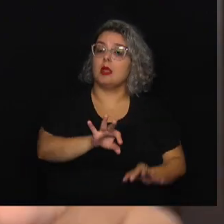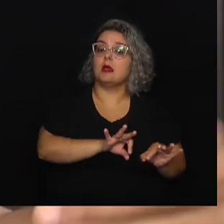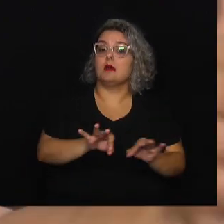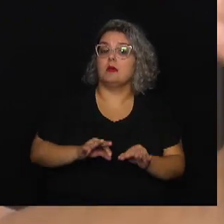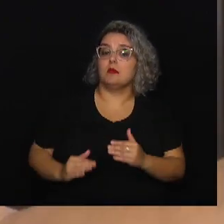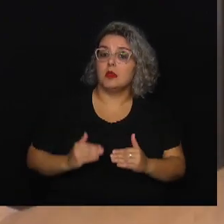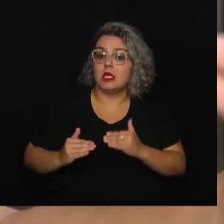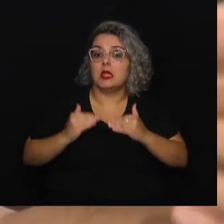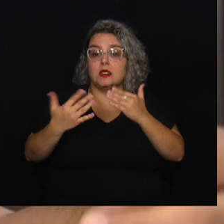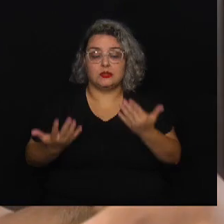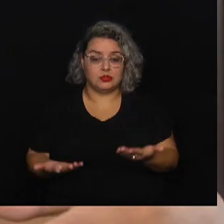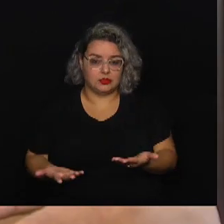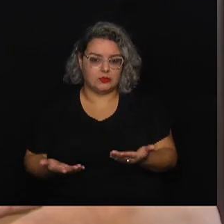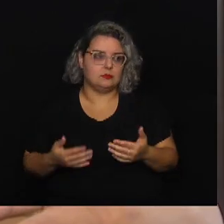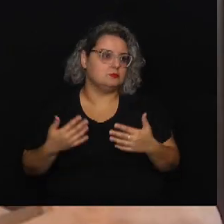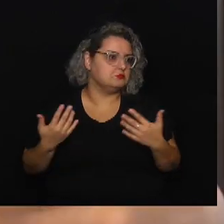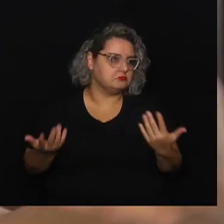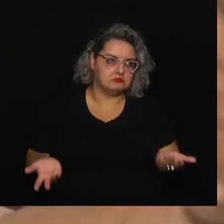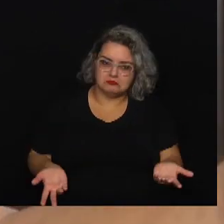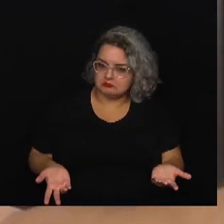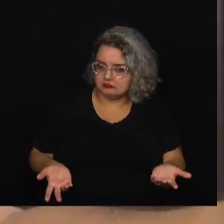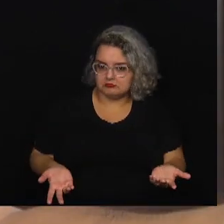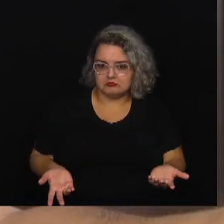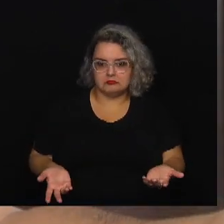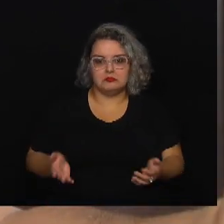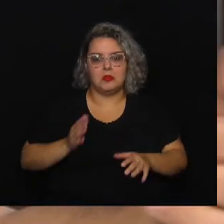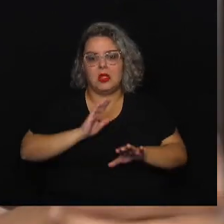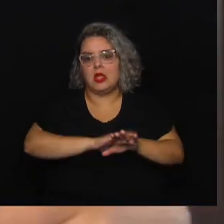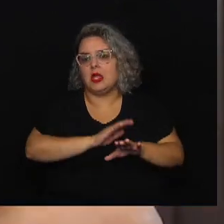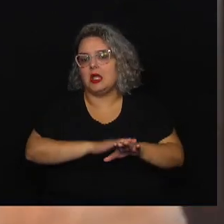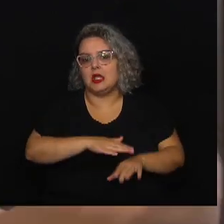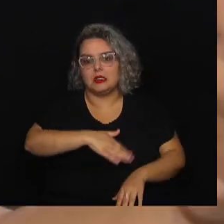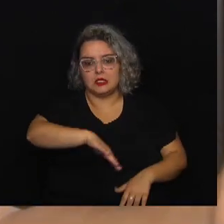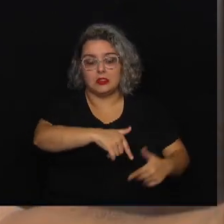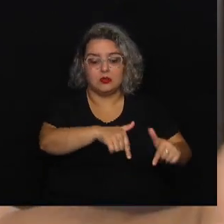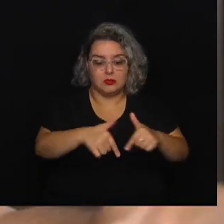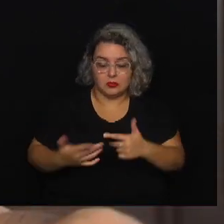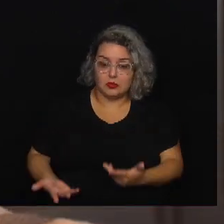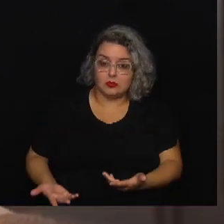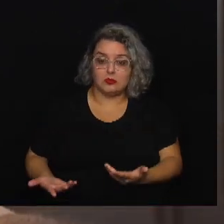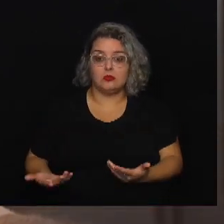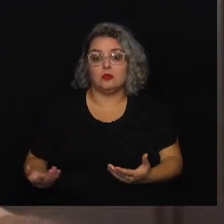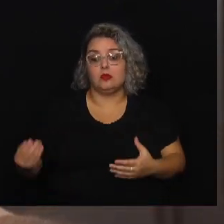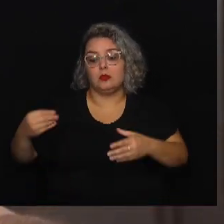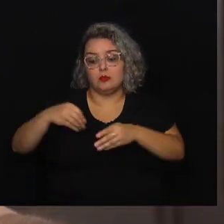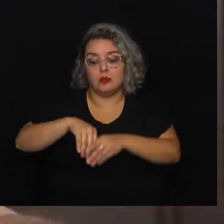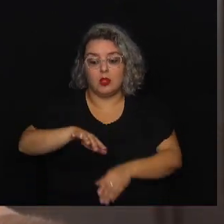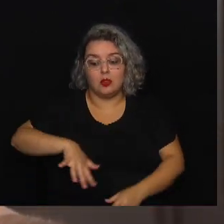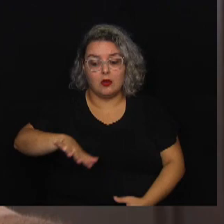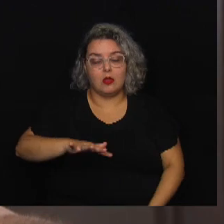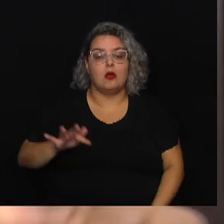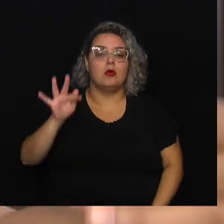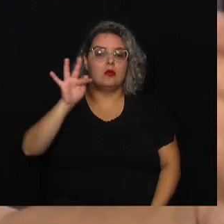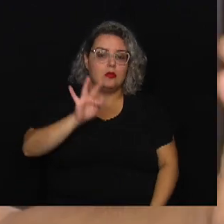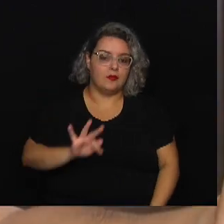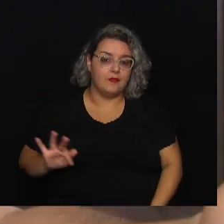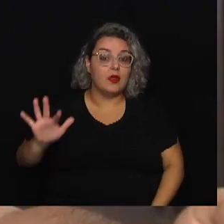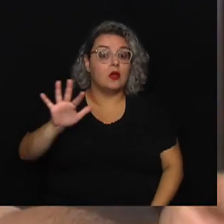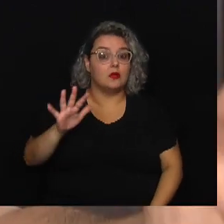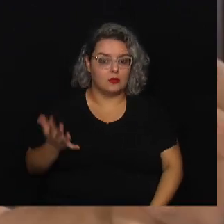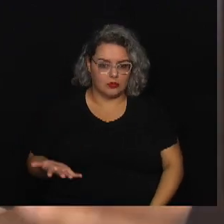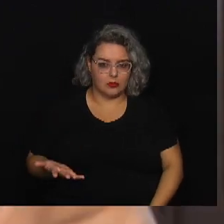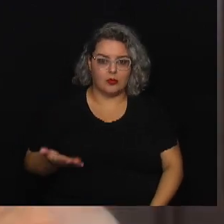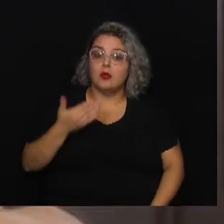desempenhar, seja suas atividades no mercado de trabalho ou sua inserção na universidade, com um